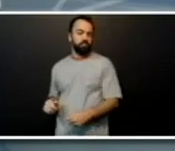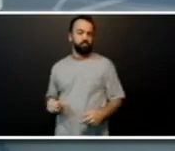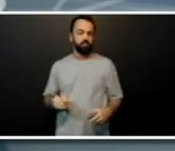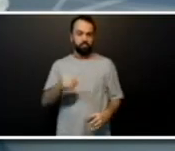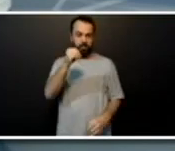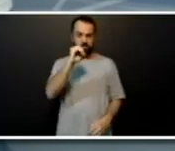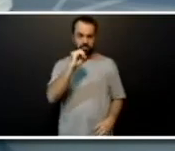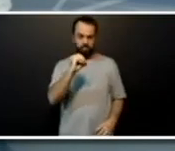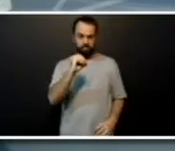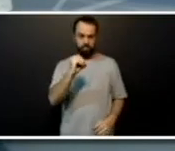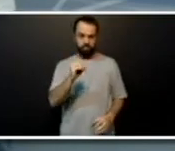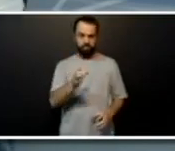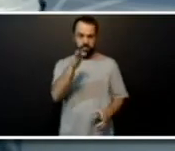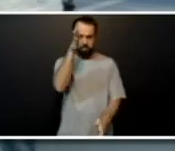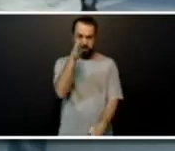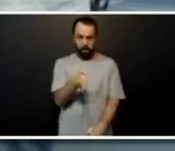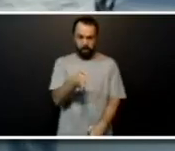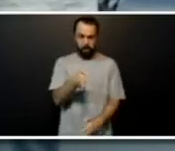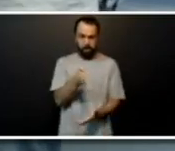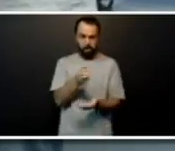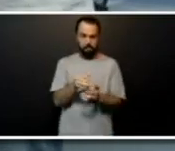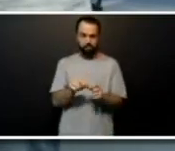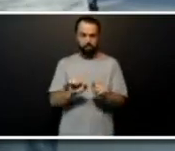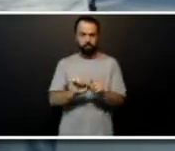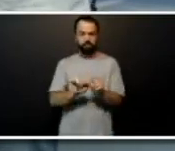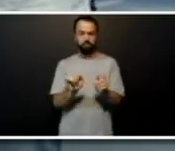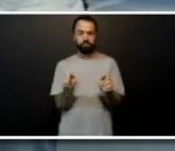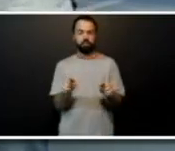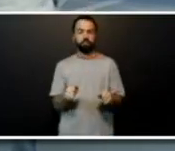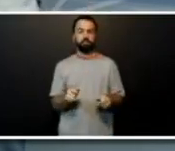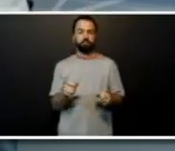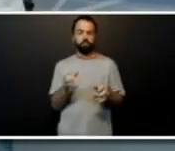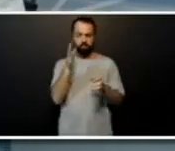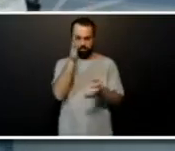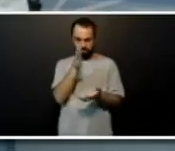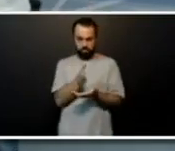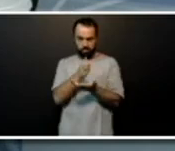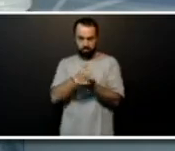zero é o ponto de referência.